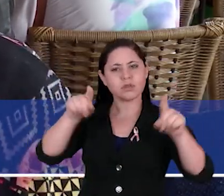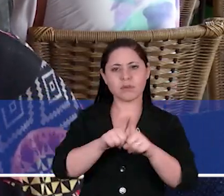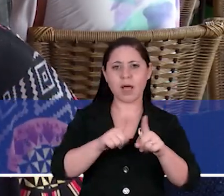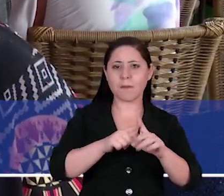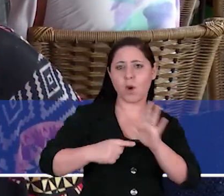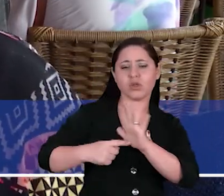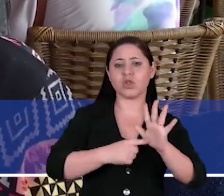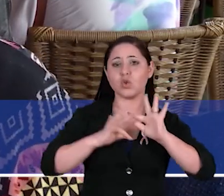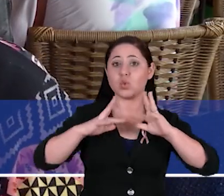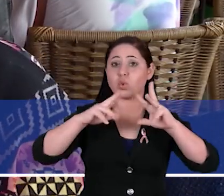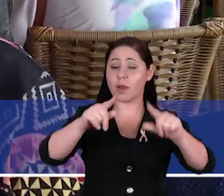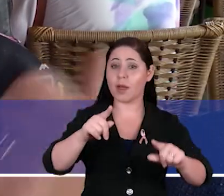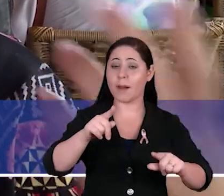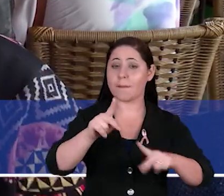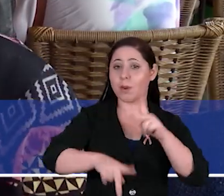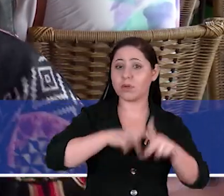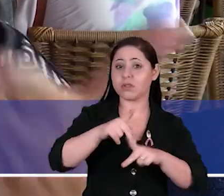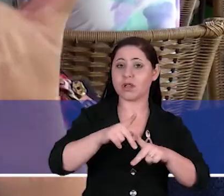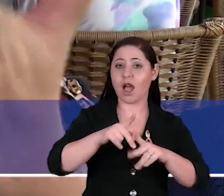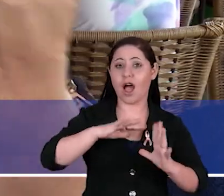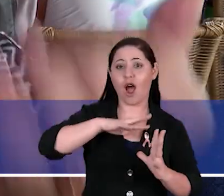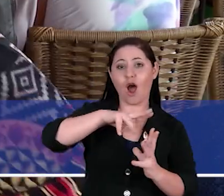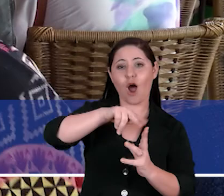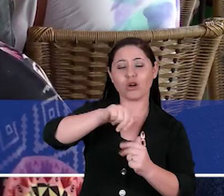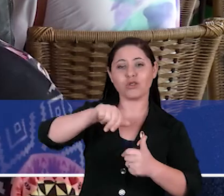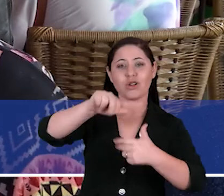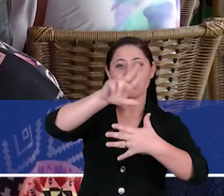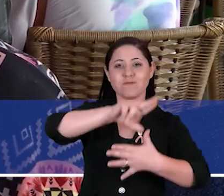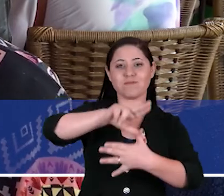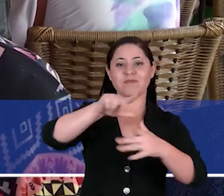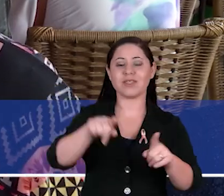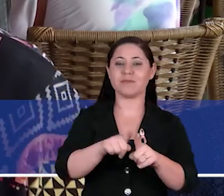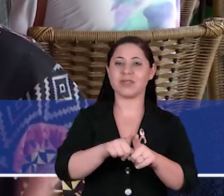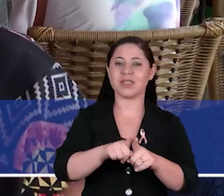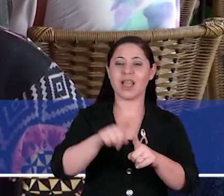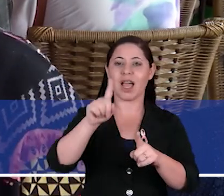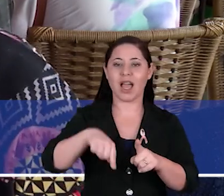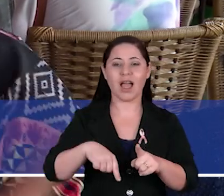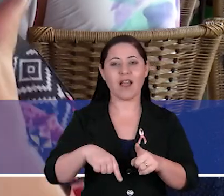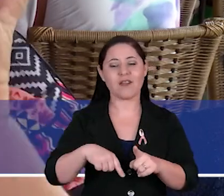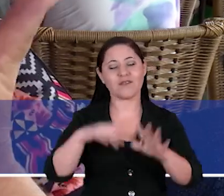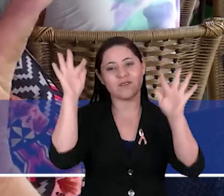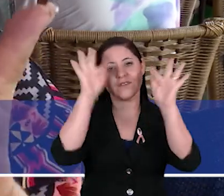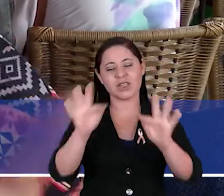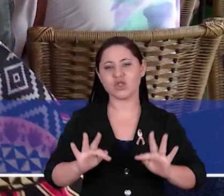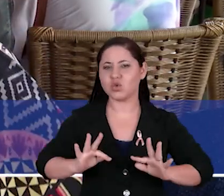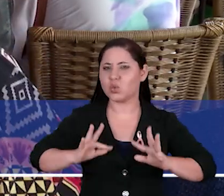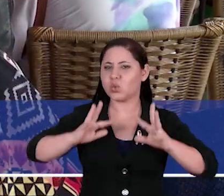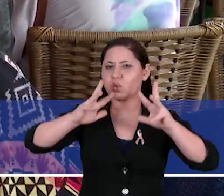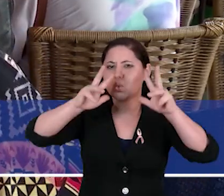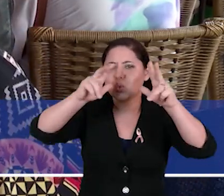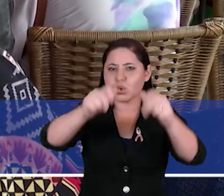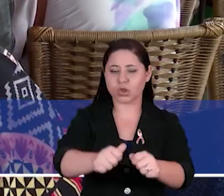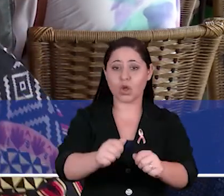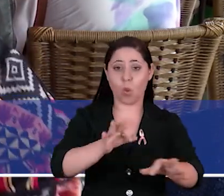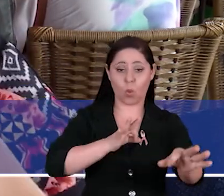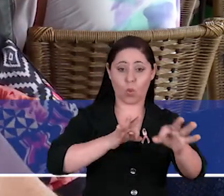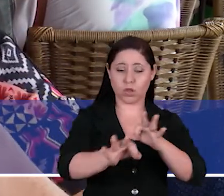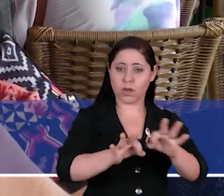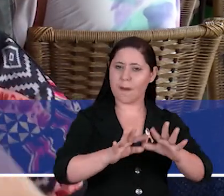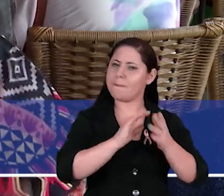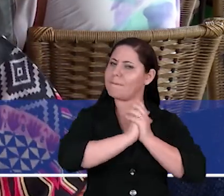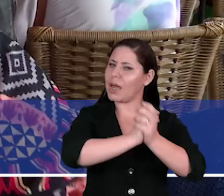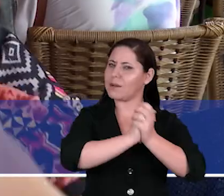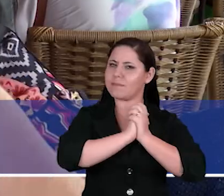diferenciados para mostrar para toda a população e agora para toda a América Latina, né? Então eu fico muito feliz, parabéns a todos os organizadores,